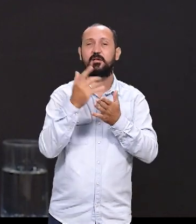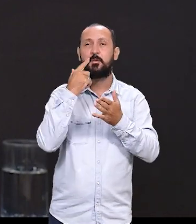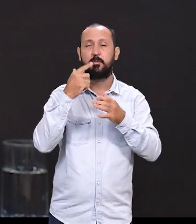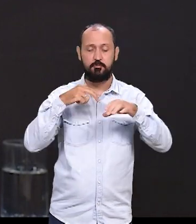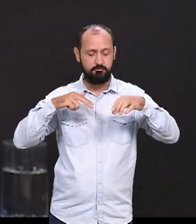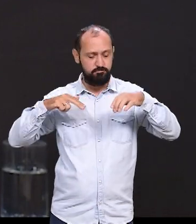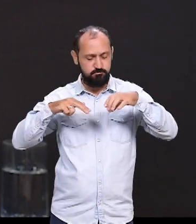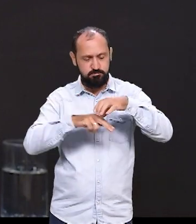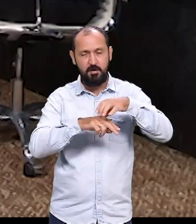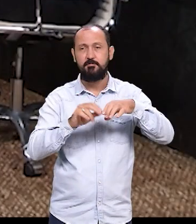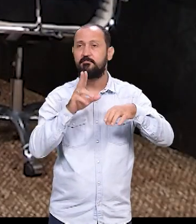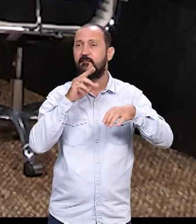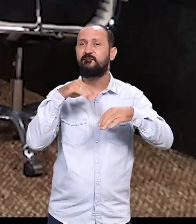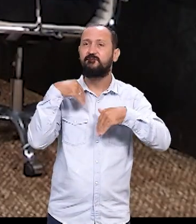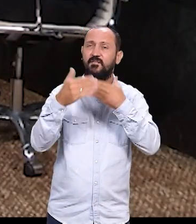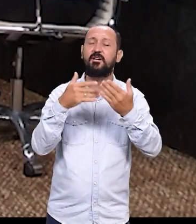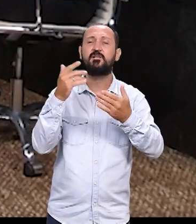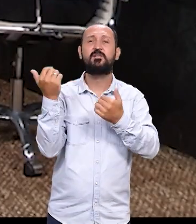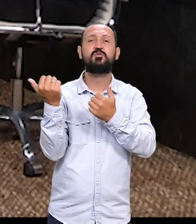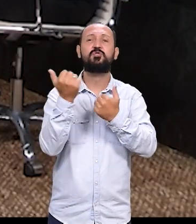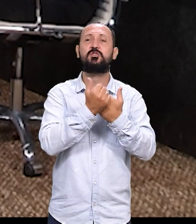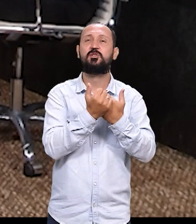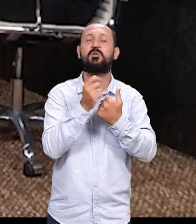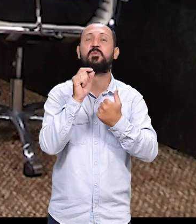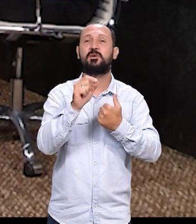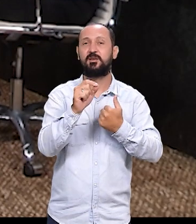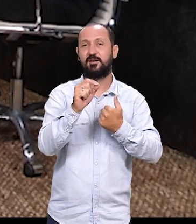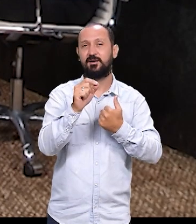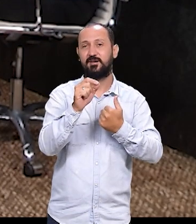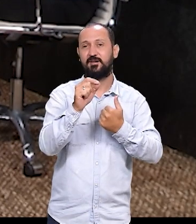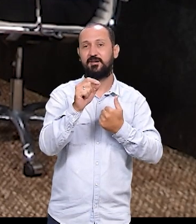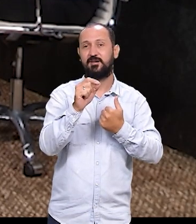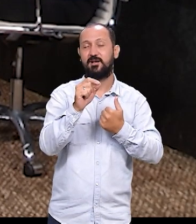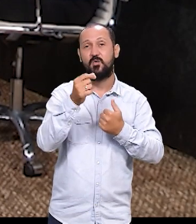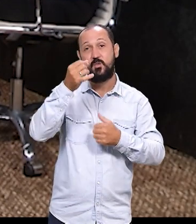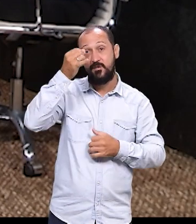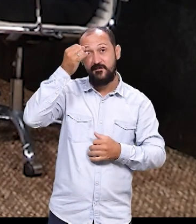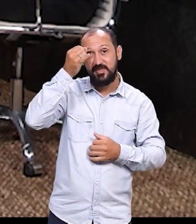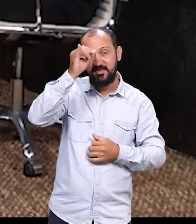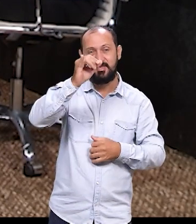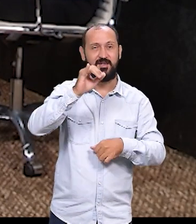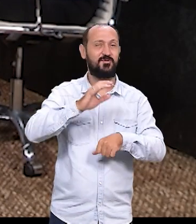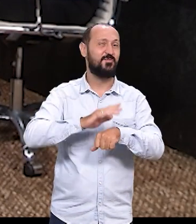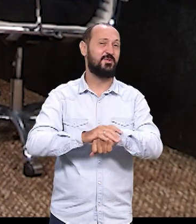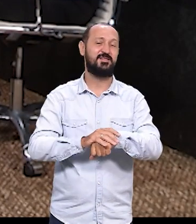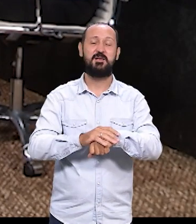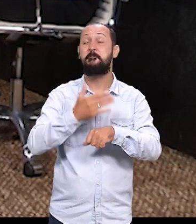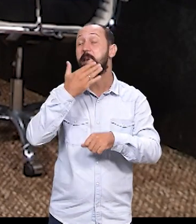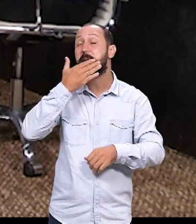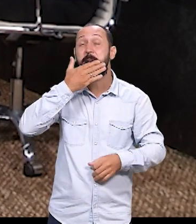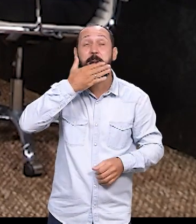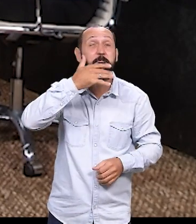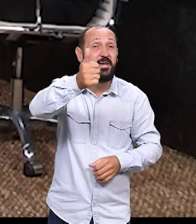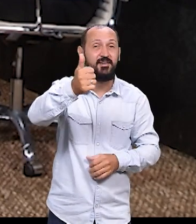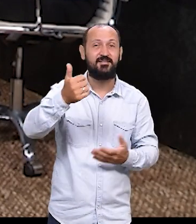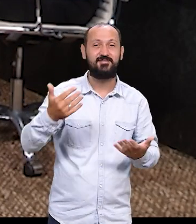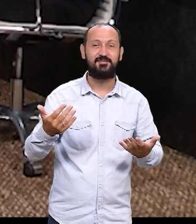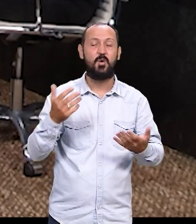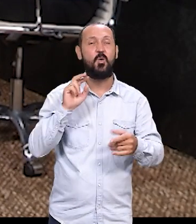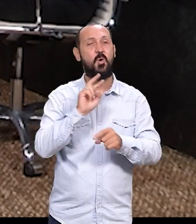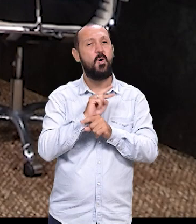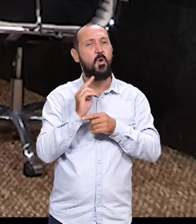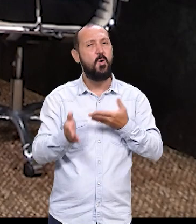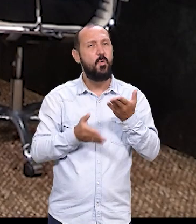mundo muito menos equipamento de radioterapia mais sofisticado que vai substituir substituir o evitar a doença